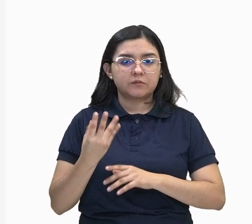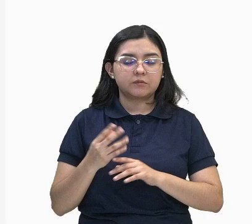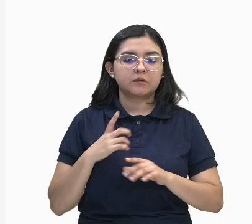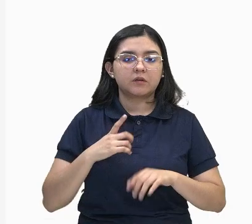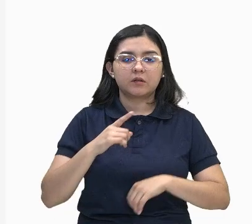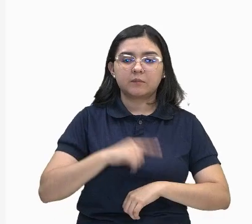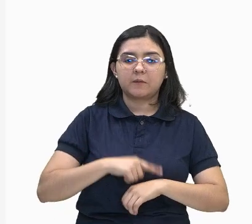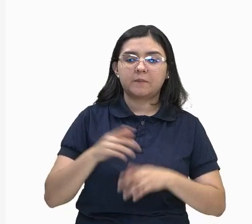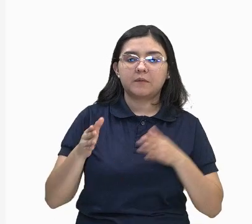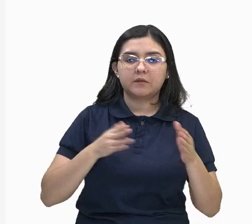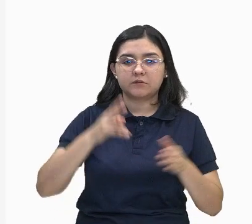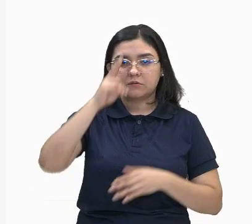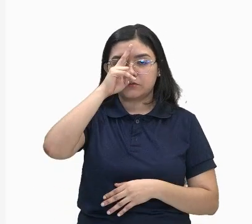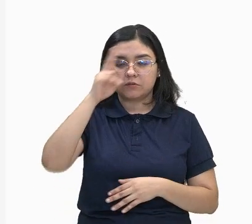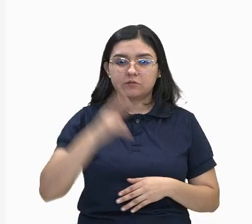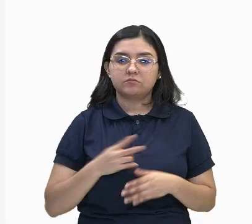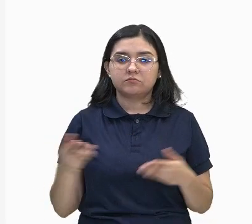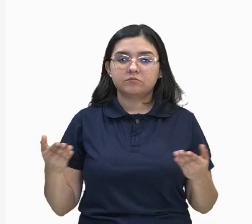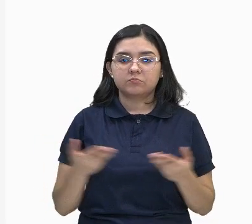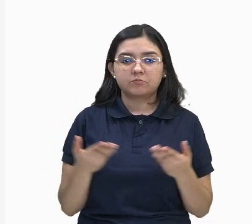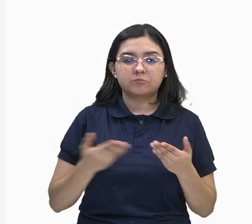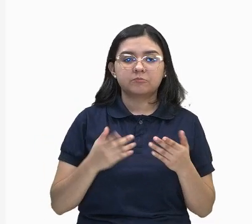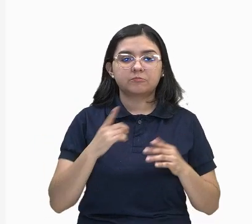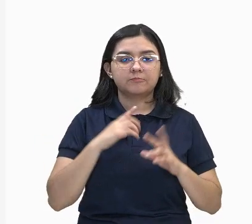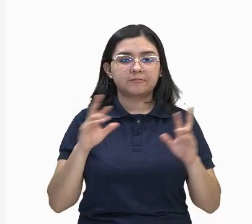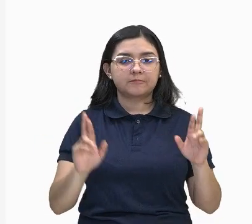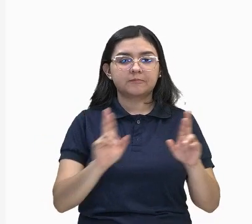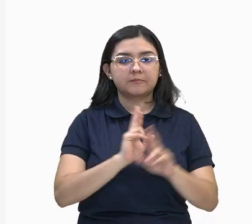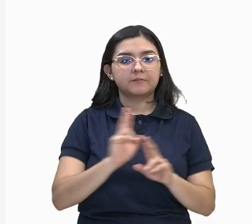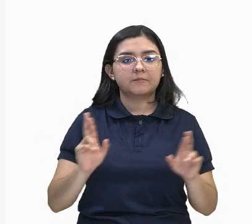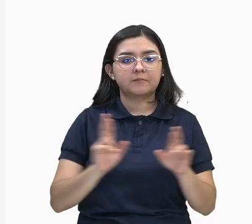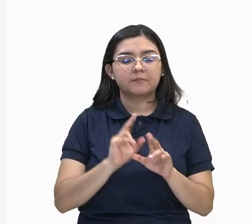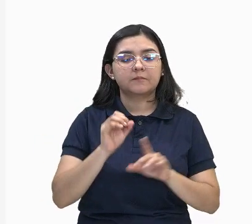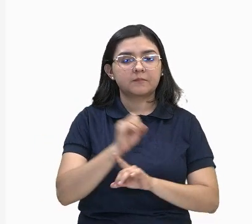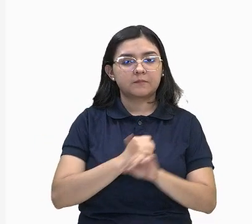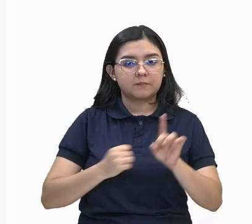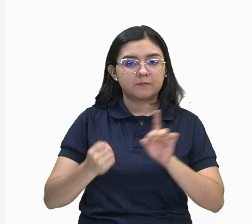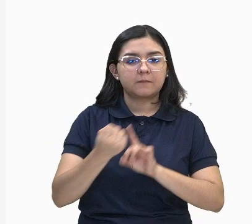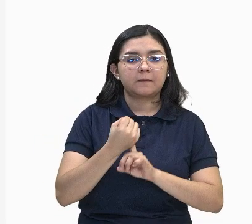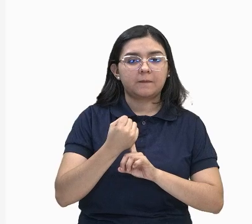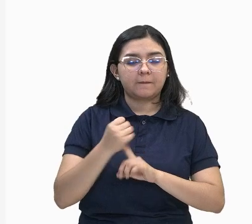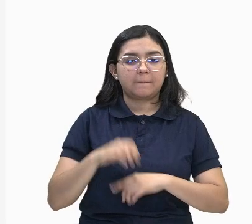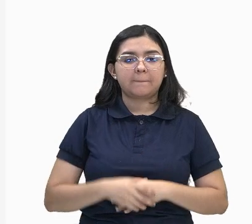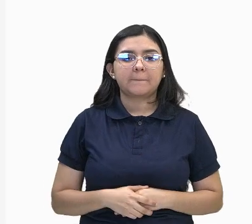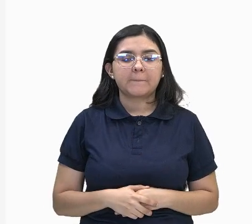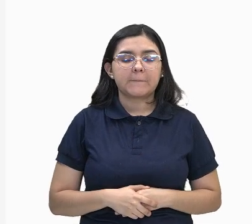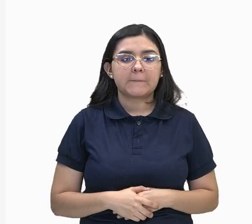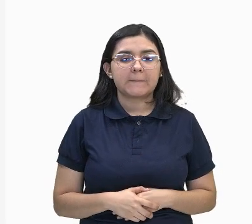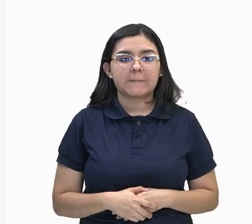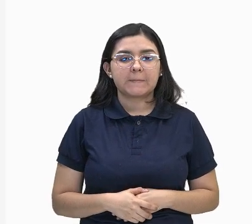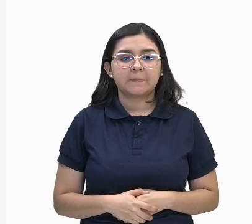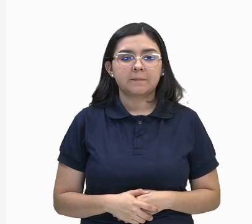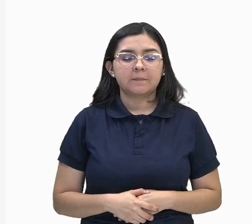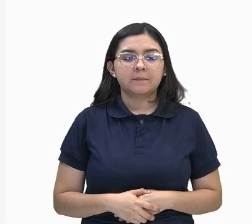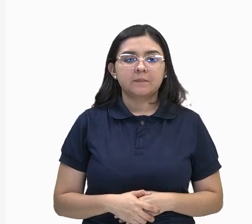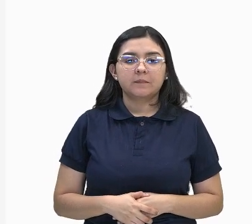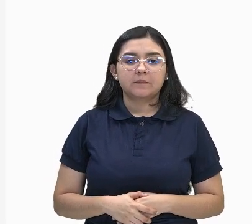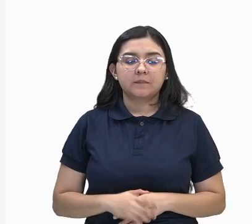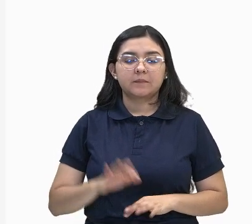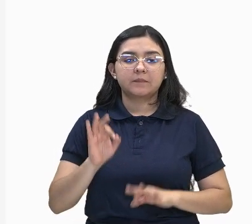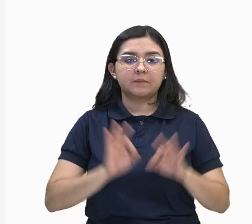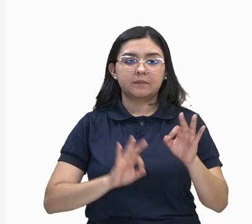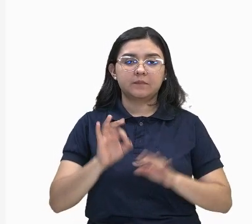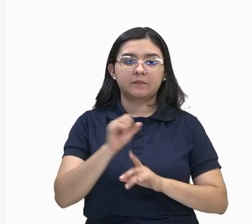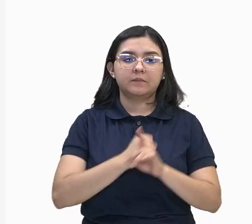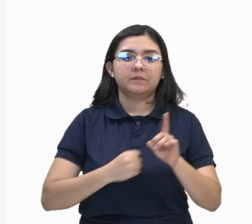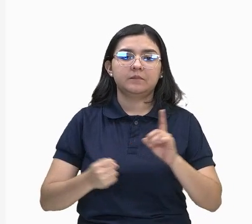na atualidade, porque existe uma relação, sim, sociológica. A organização da